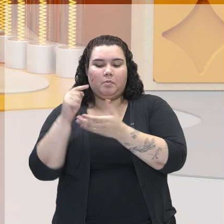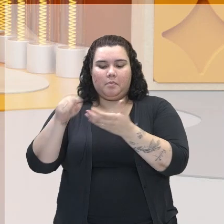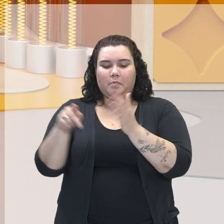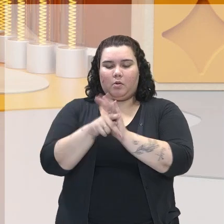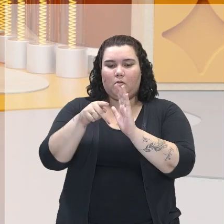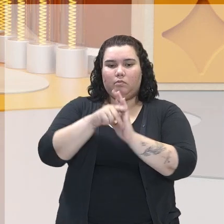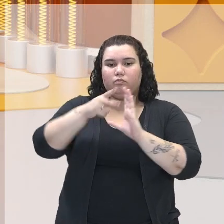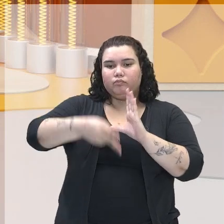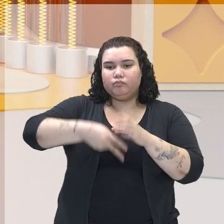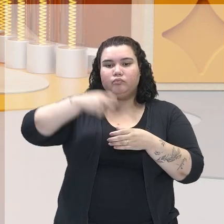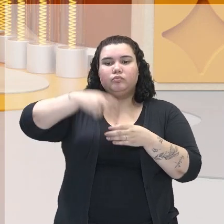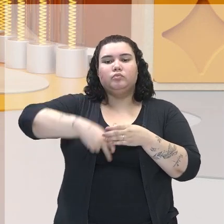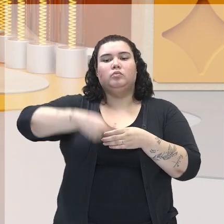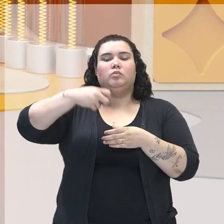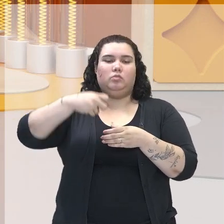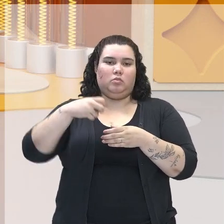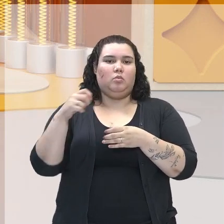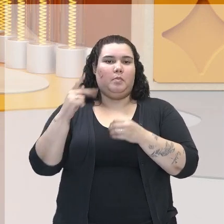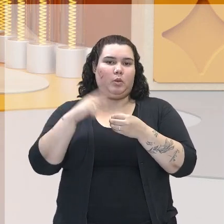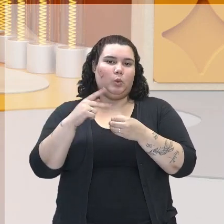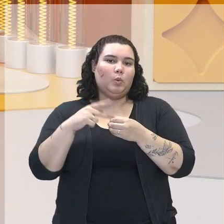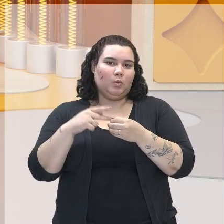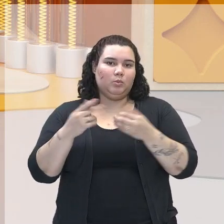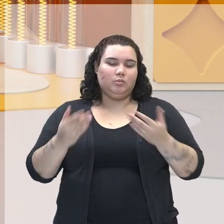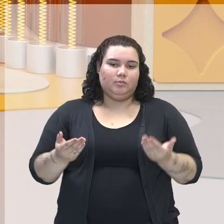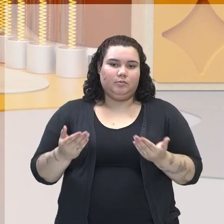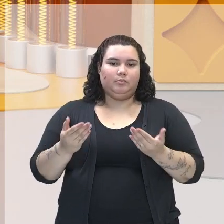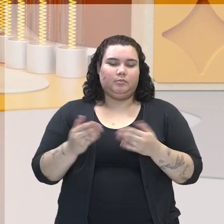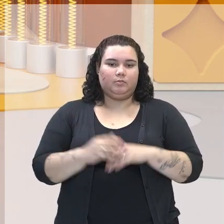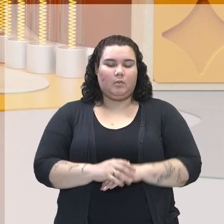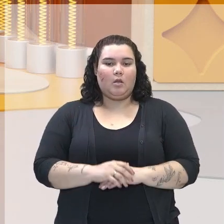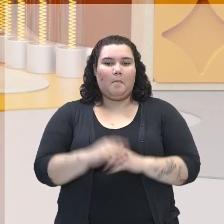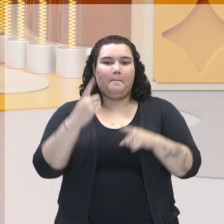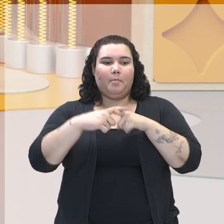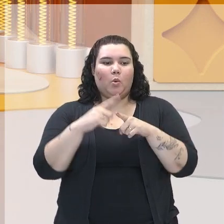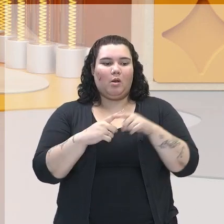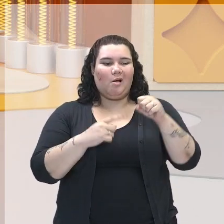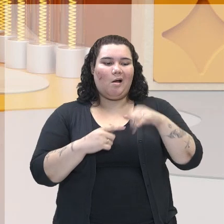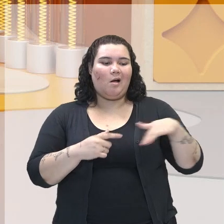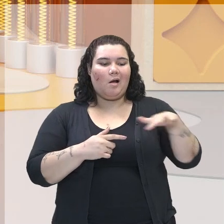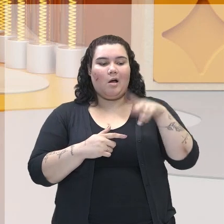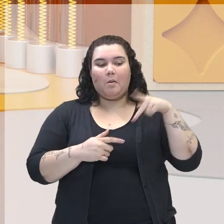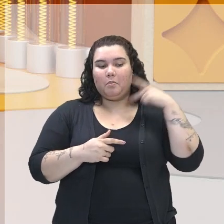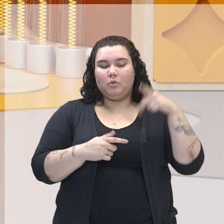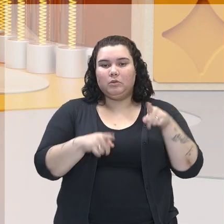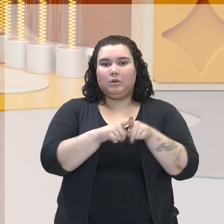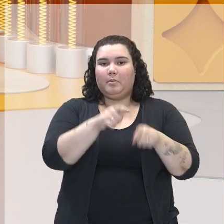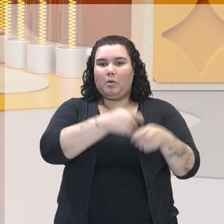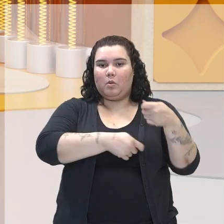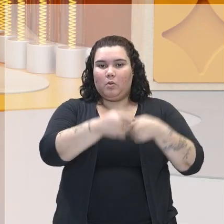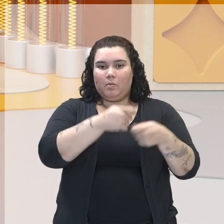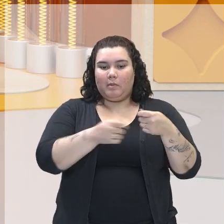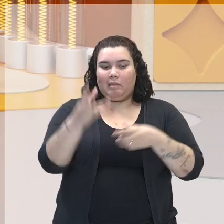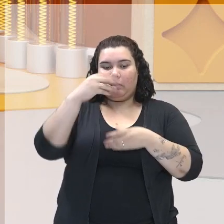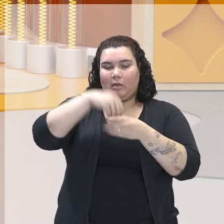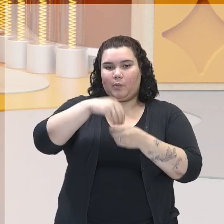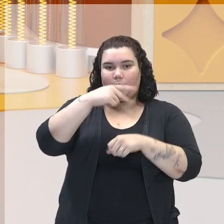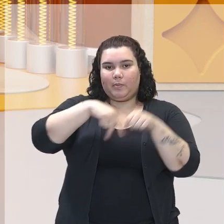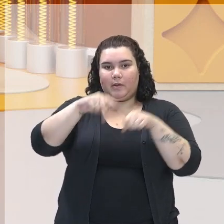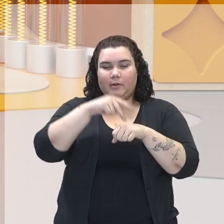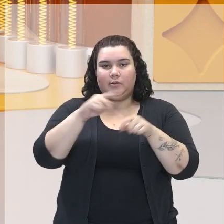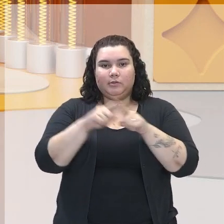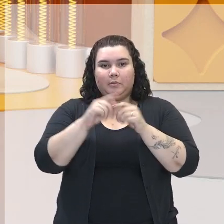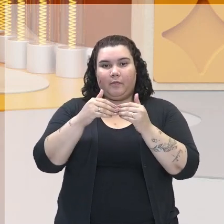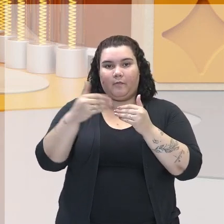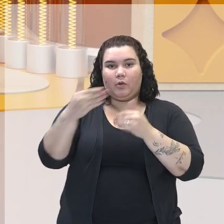extração, do petróleo na região. Por questões políticas e econômicas, tanto interna como externa, a